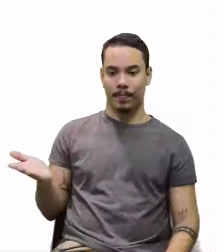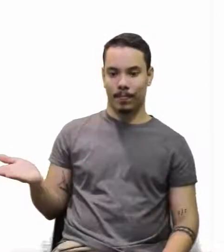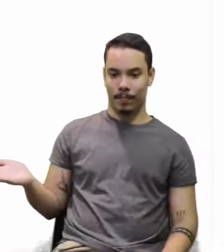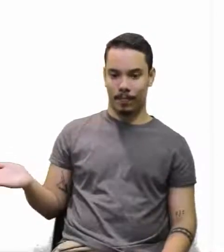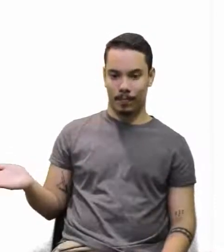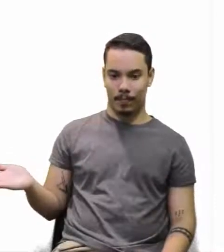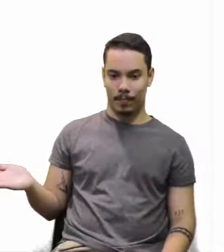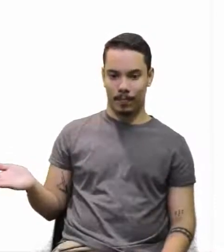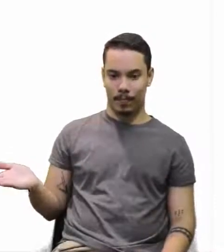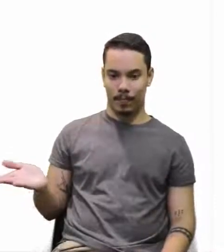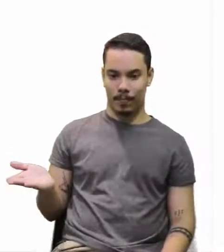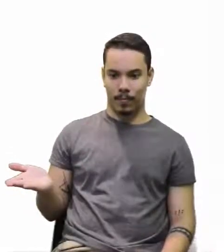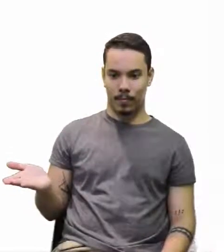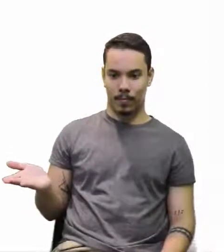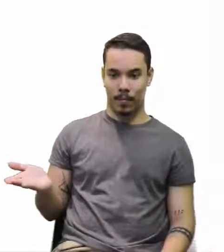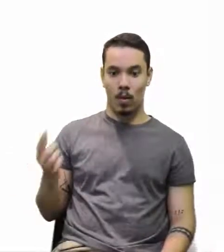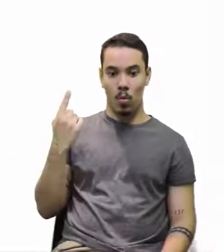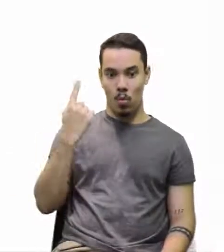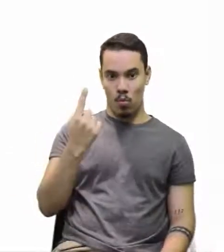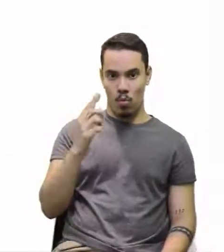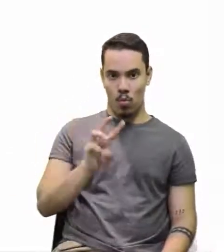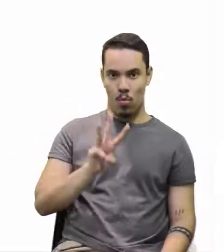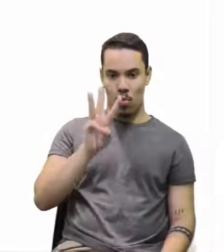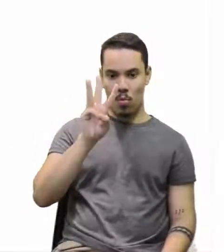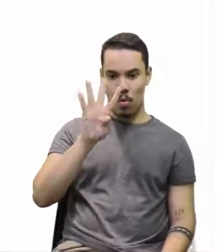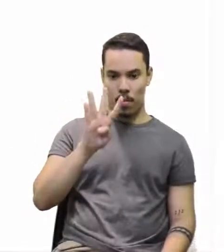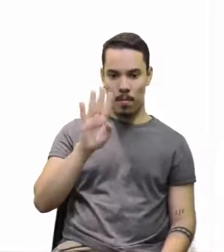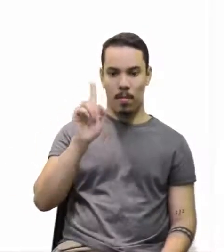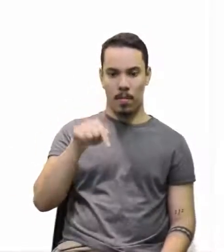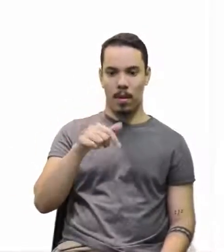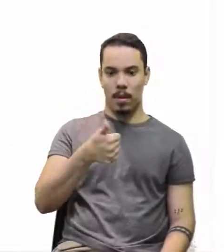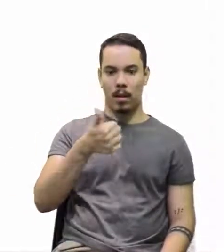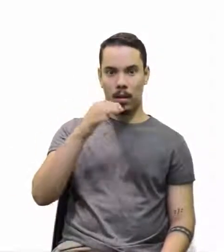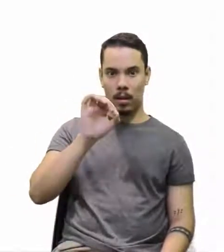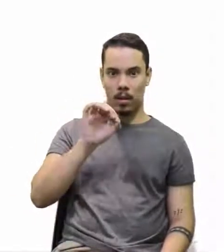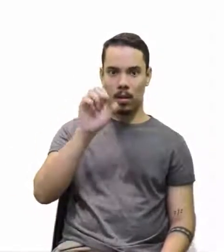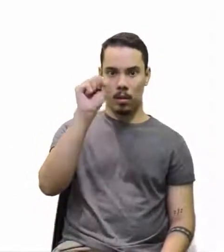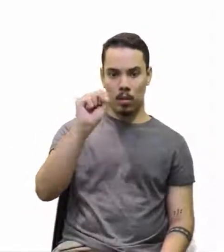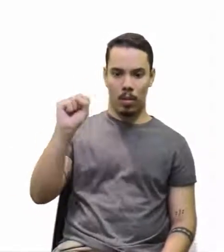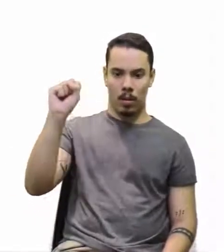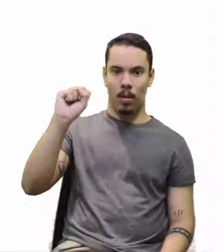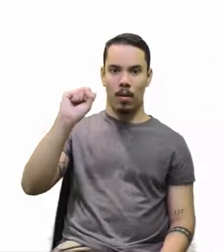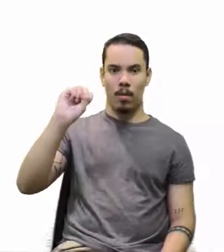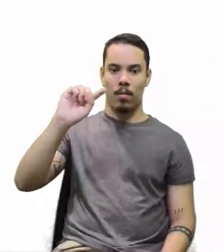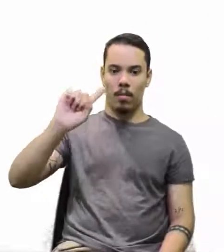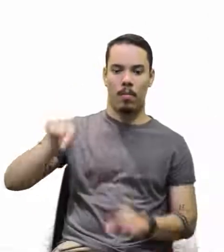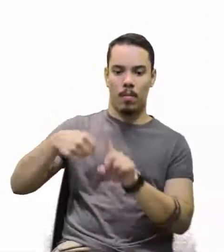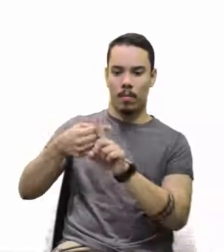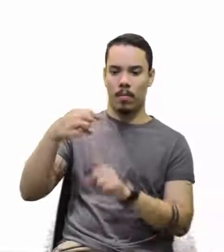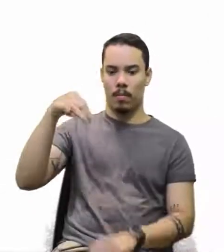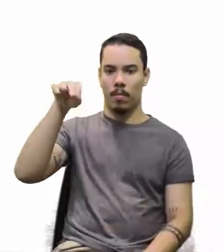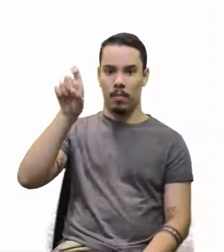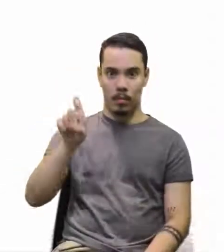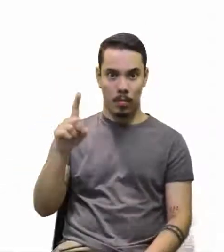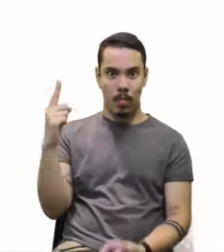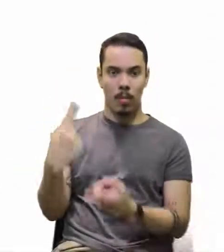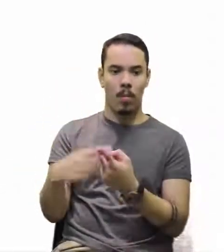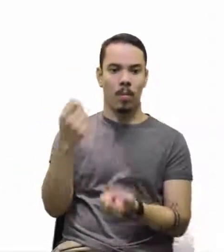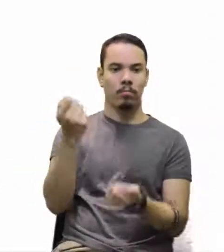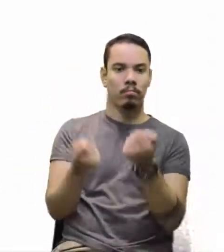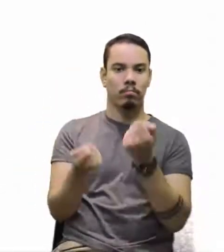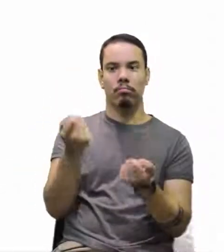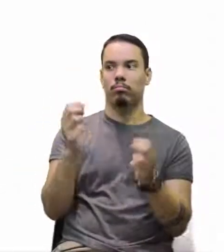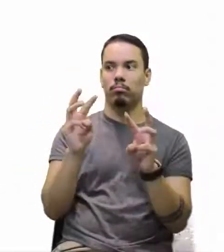Um Weber é 10 a oitava Maxwell. Porque o grama, né? O Tesla está envolvido com quilograma, que é